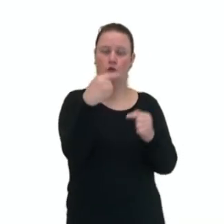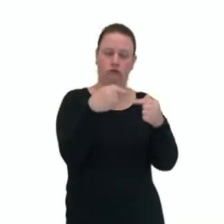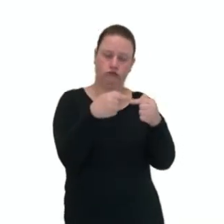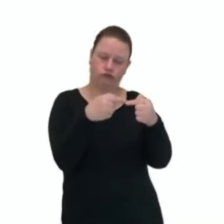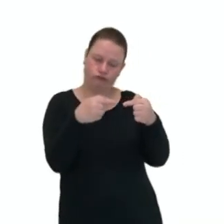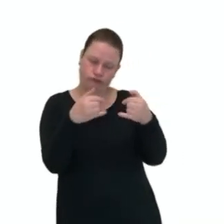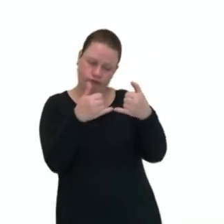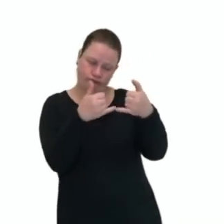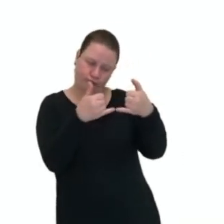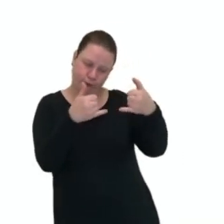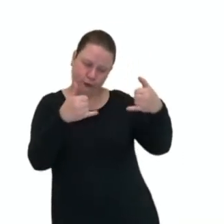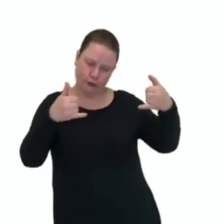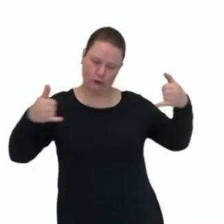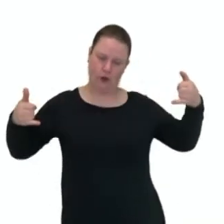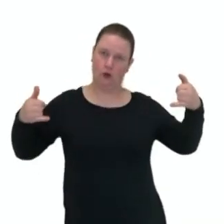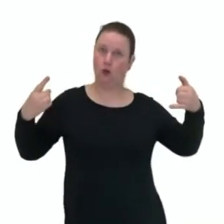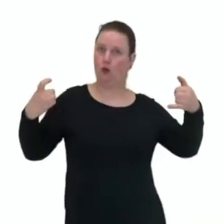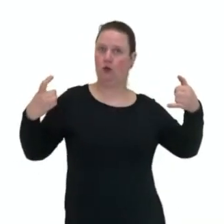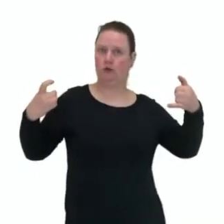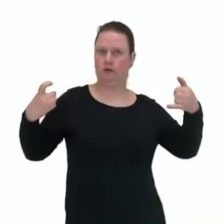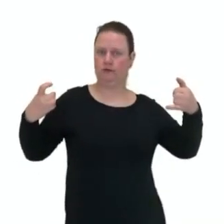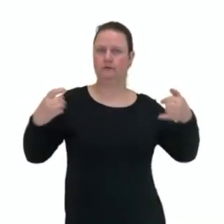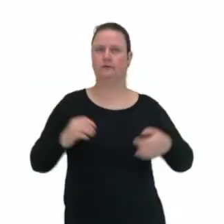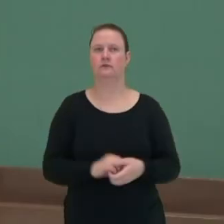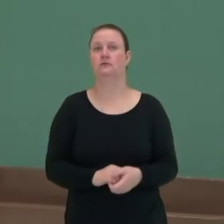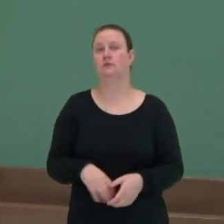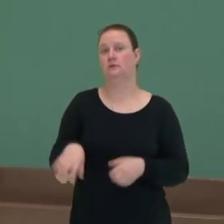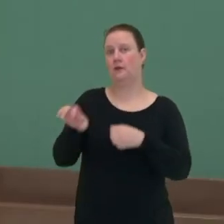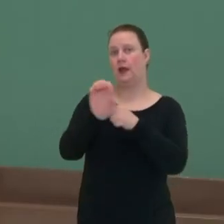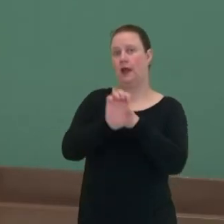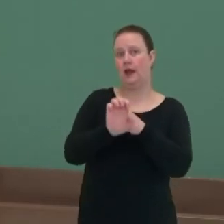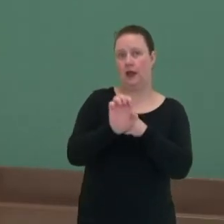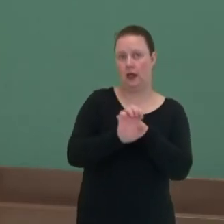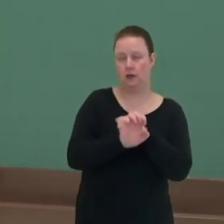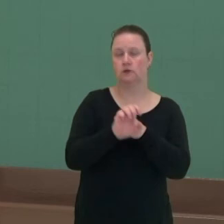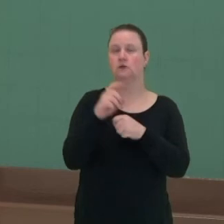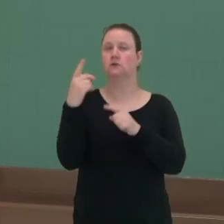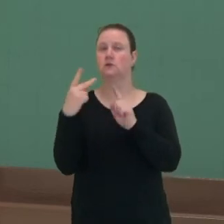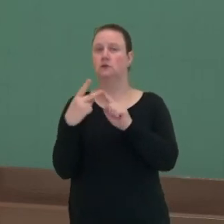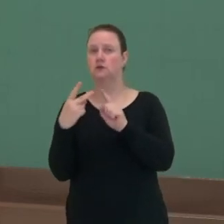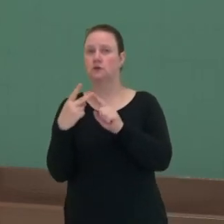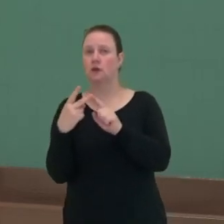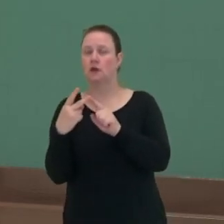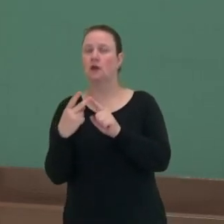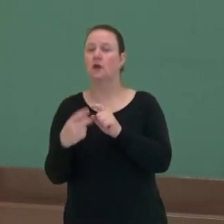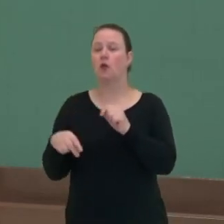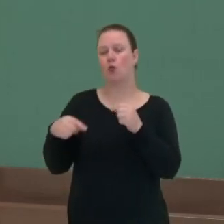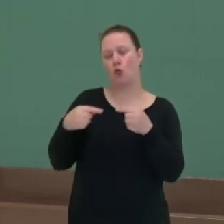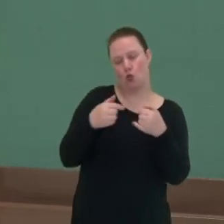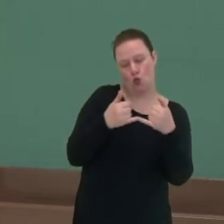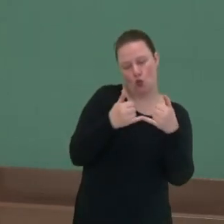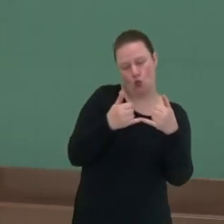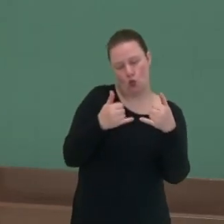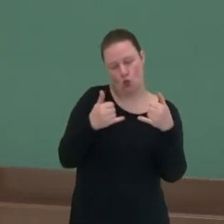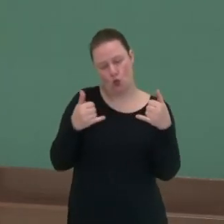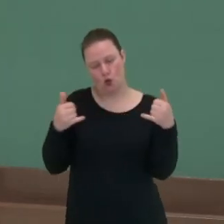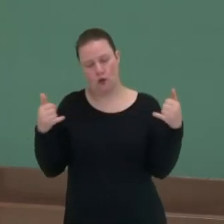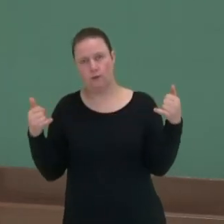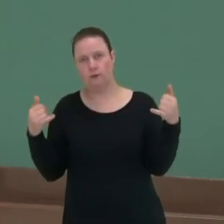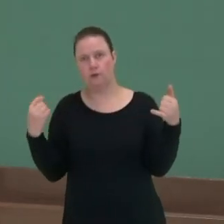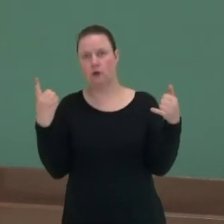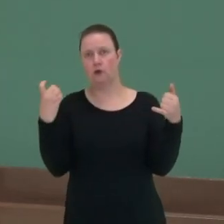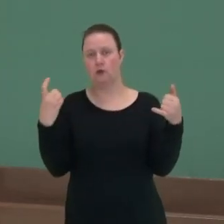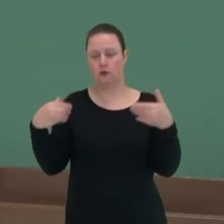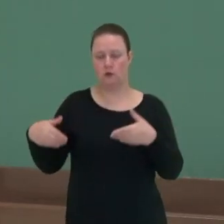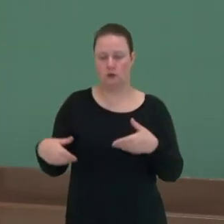passagem dessa corrente elétrica. Então, os elétrons vão percorrer somente este único